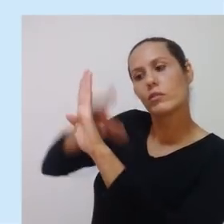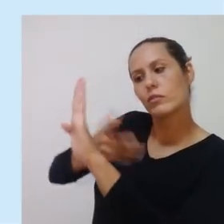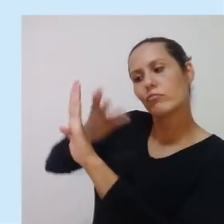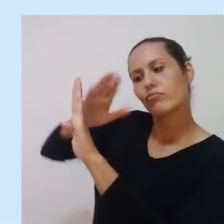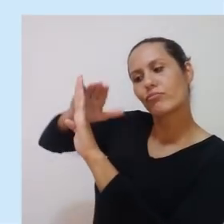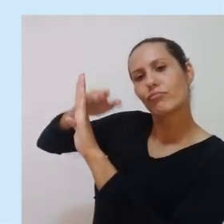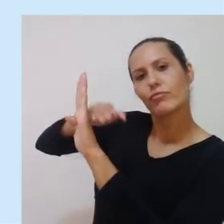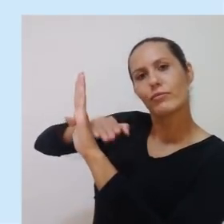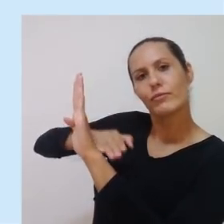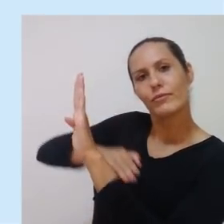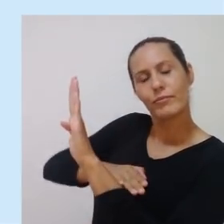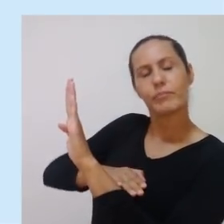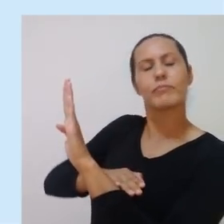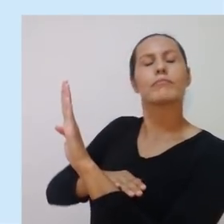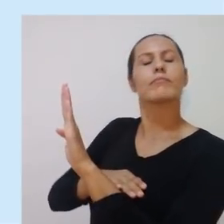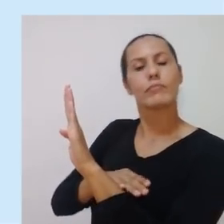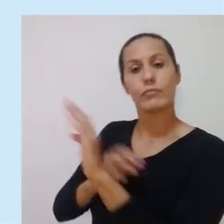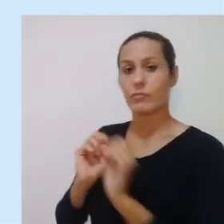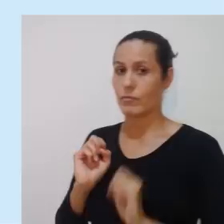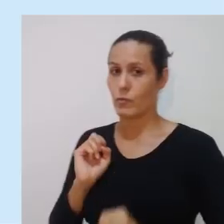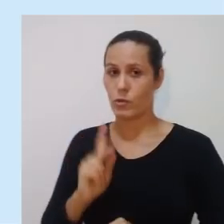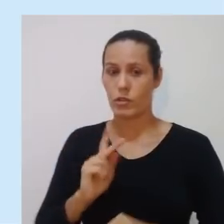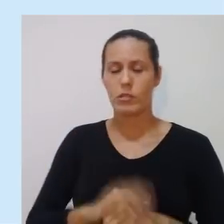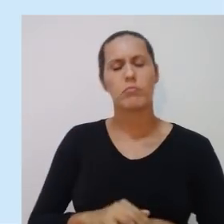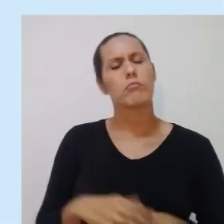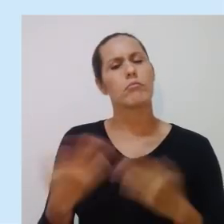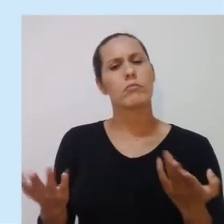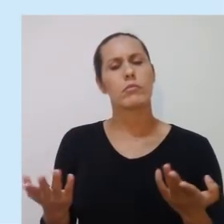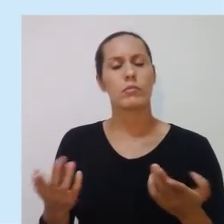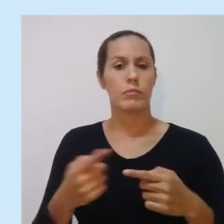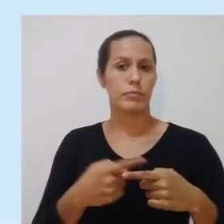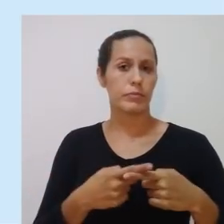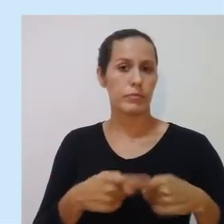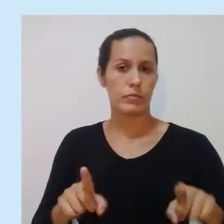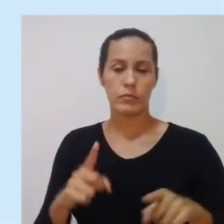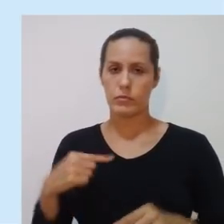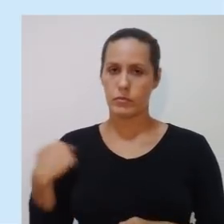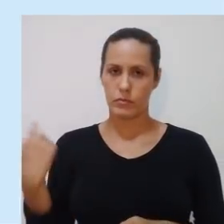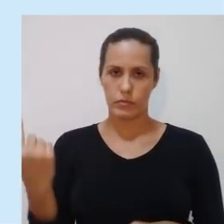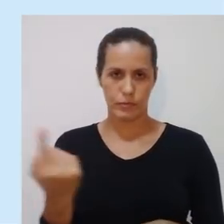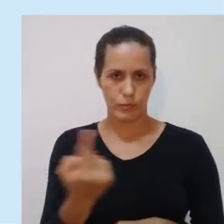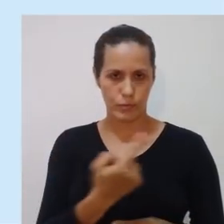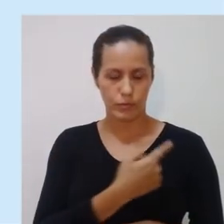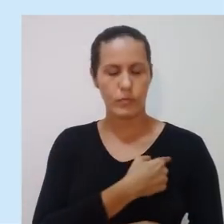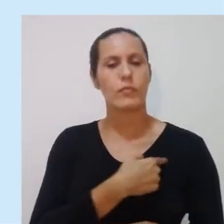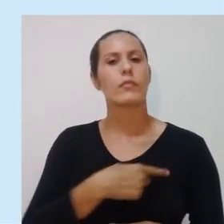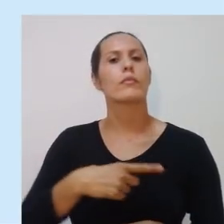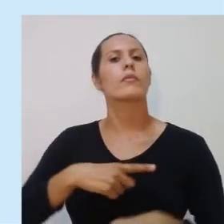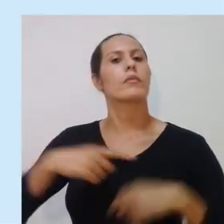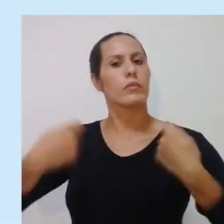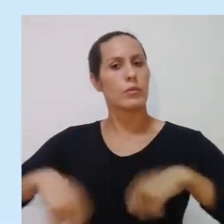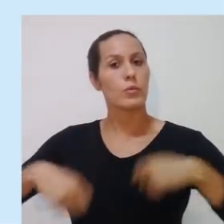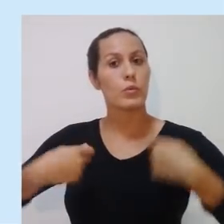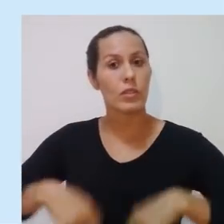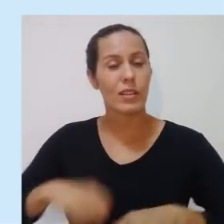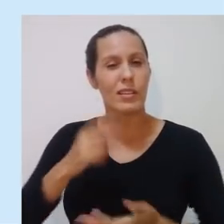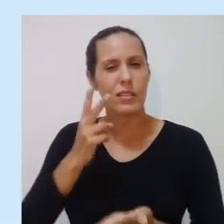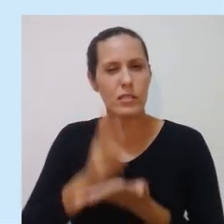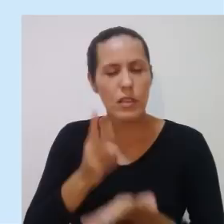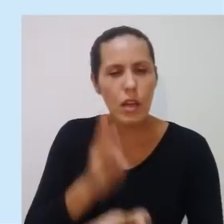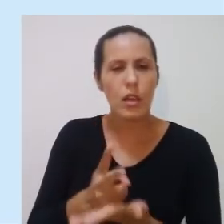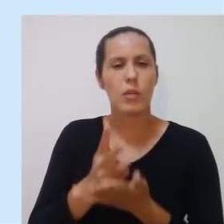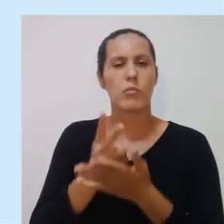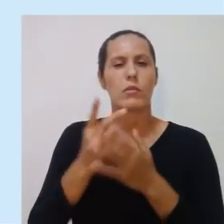nas entrelinhas dessa placa, ok? Portanto, nós temos que